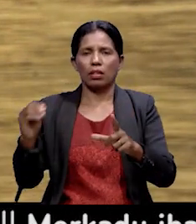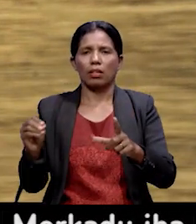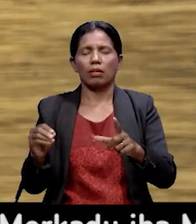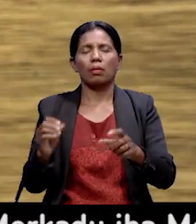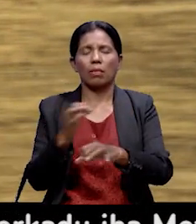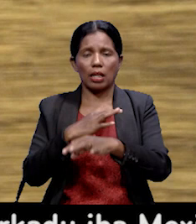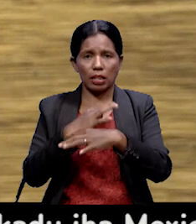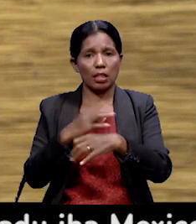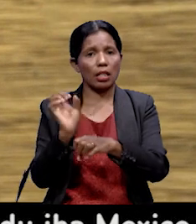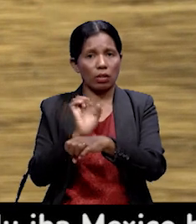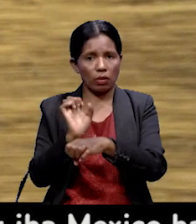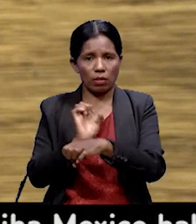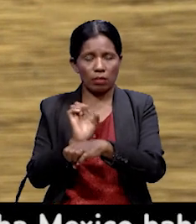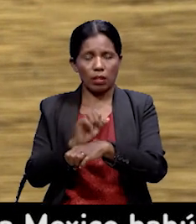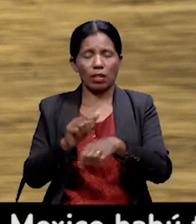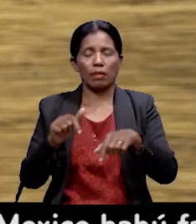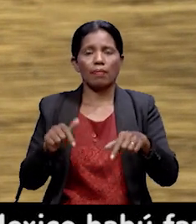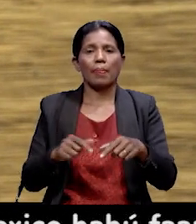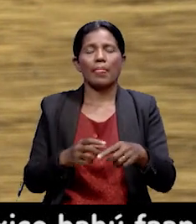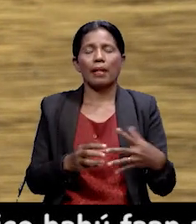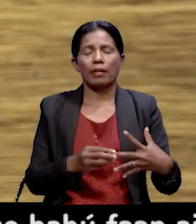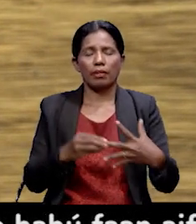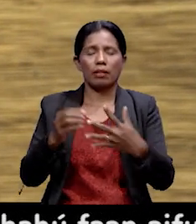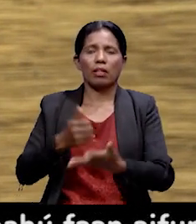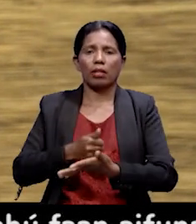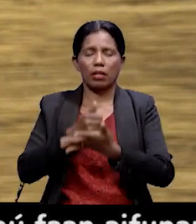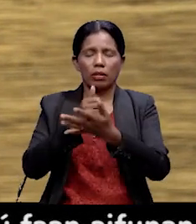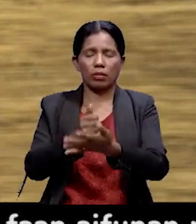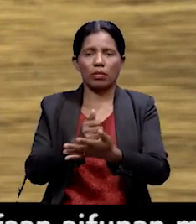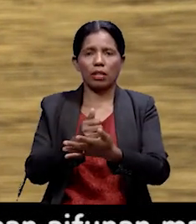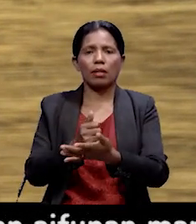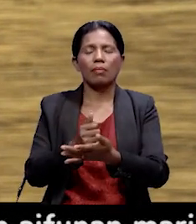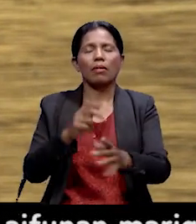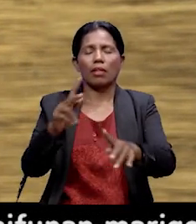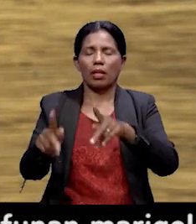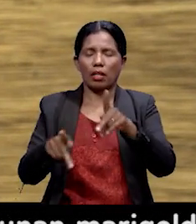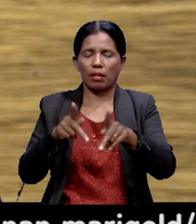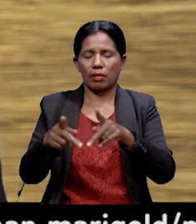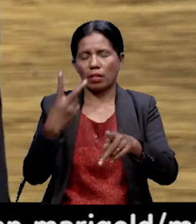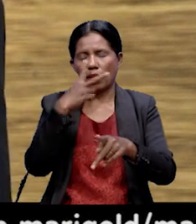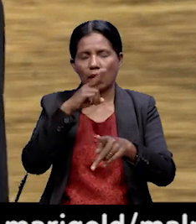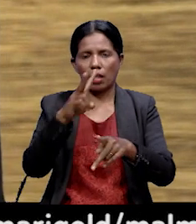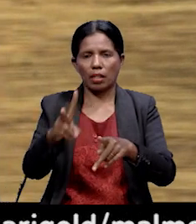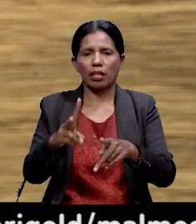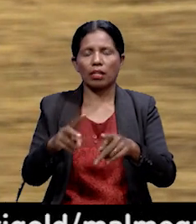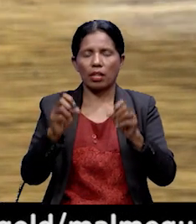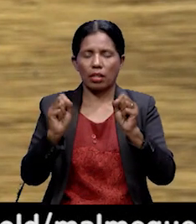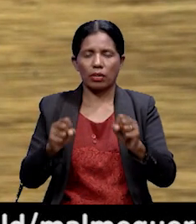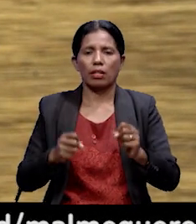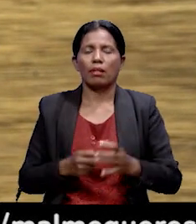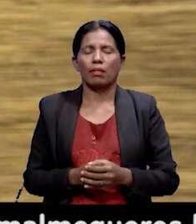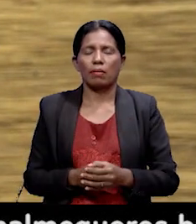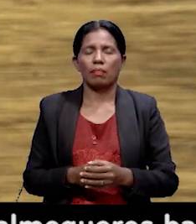recuperação económica no qual se contemplam um conjunto de ações que visam estimular